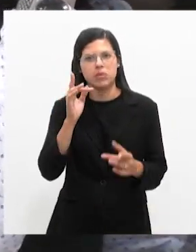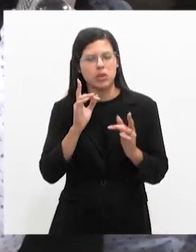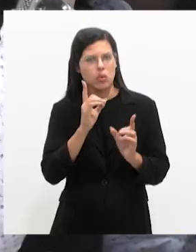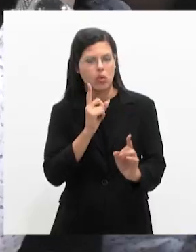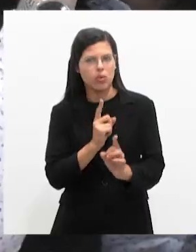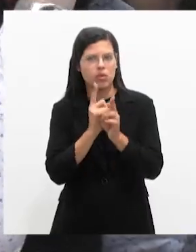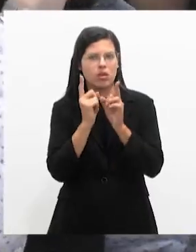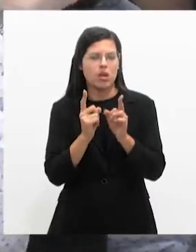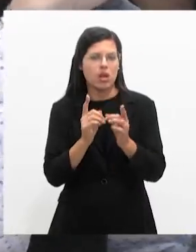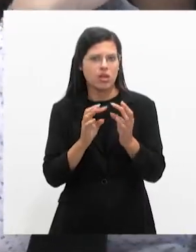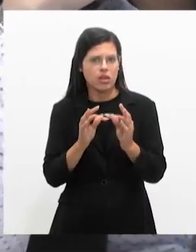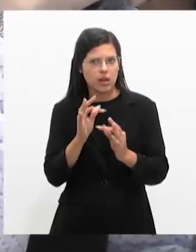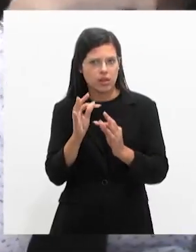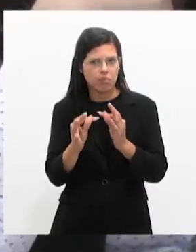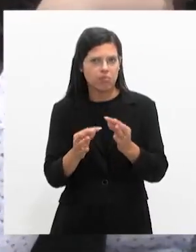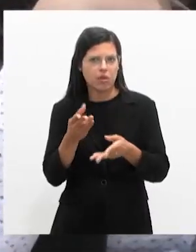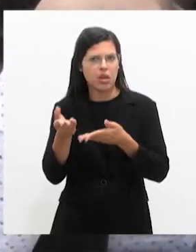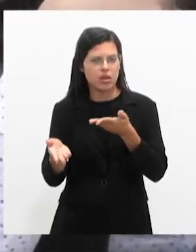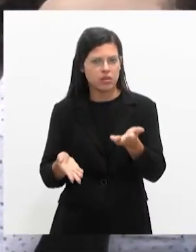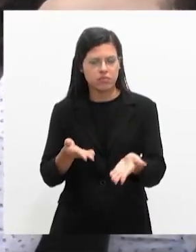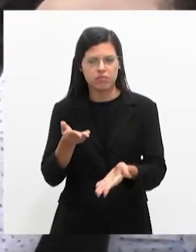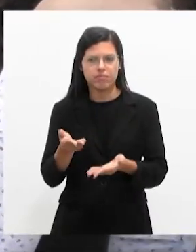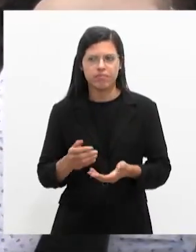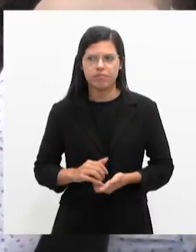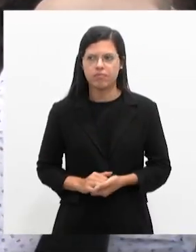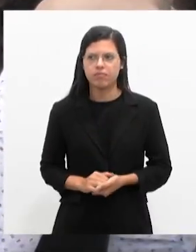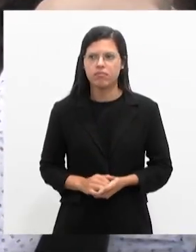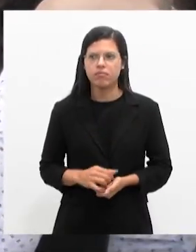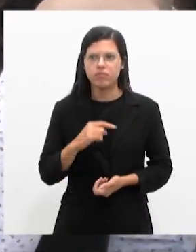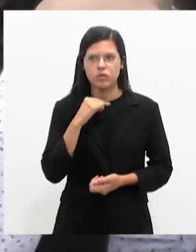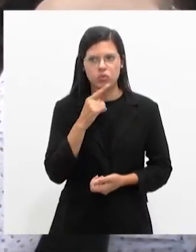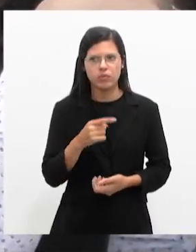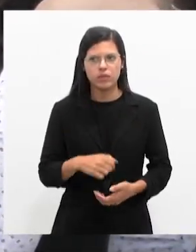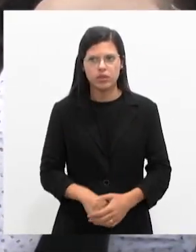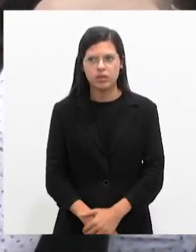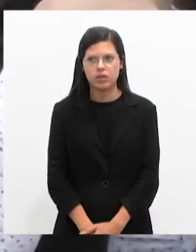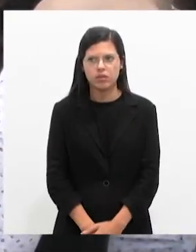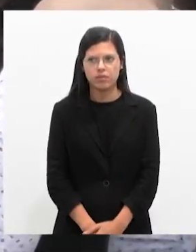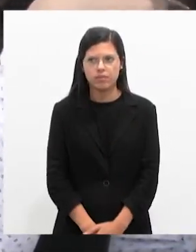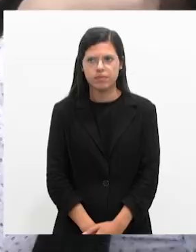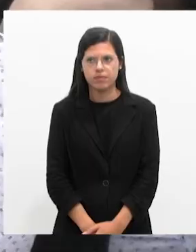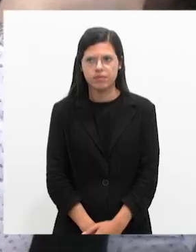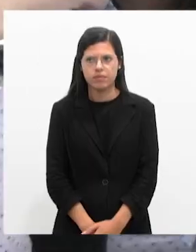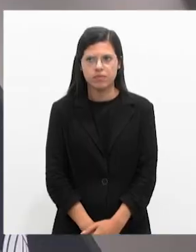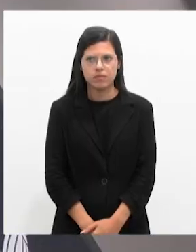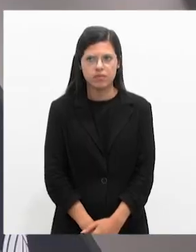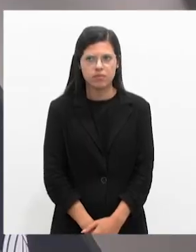a abordagem devida. Fiquei com essa dúvida. Queria tirar aqui.